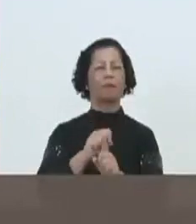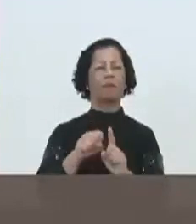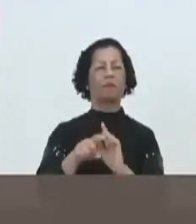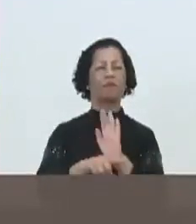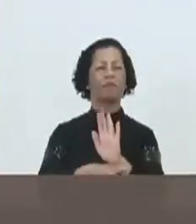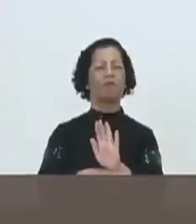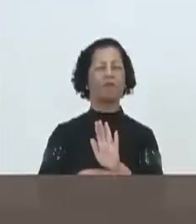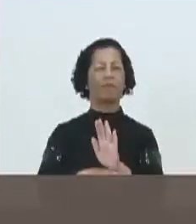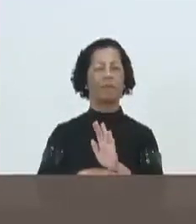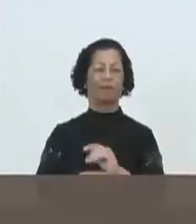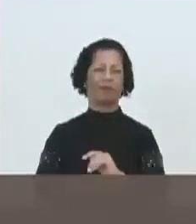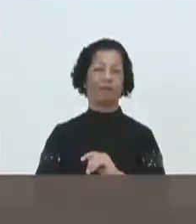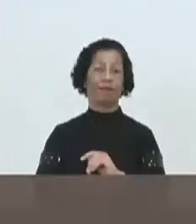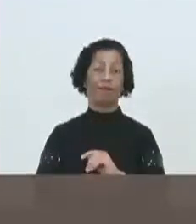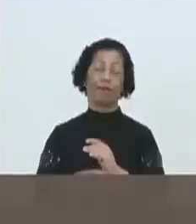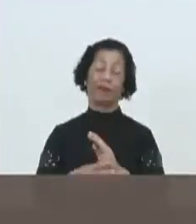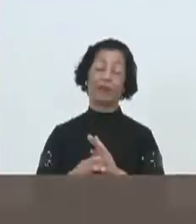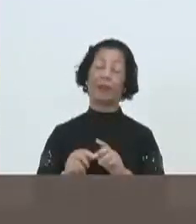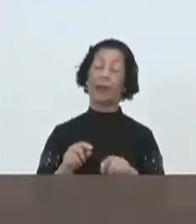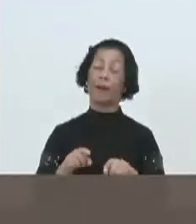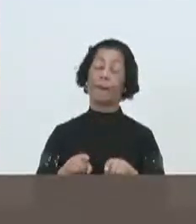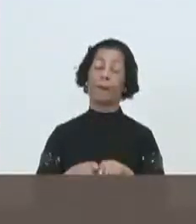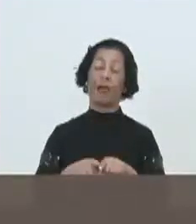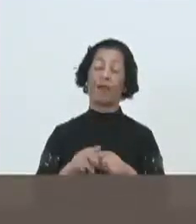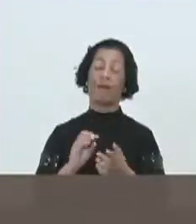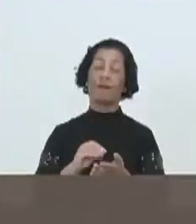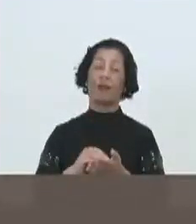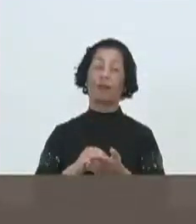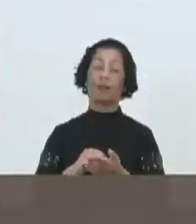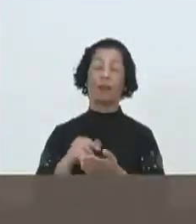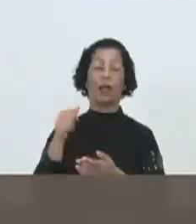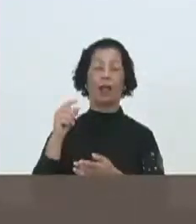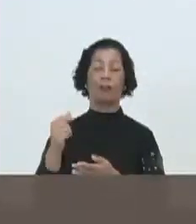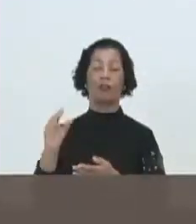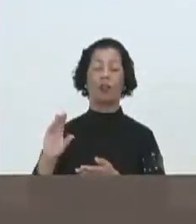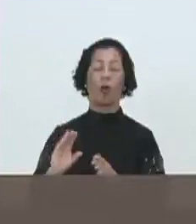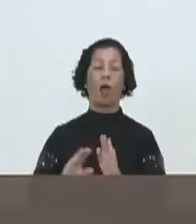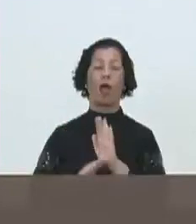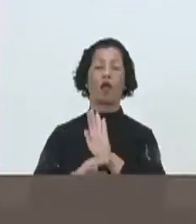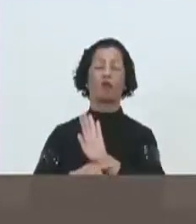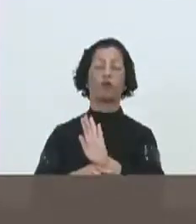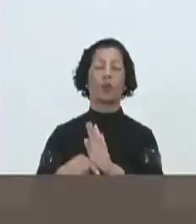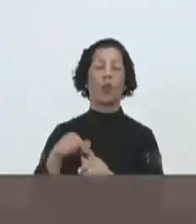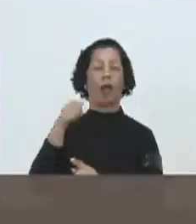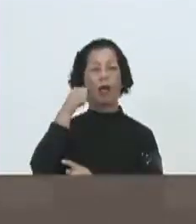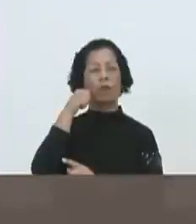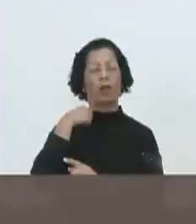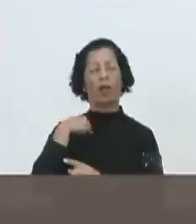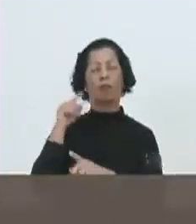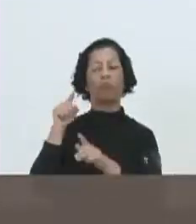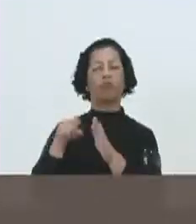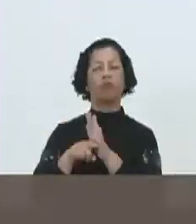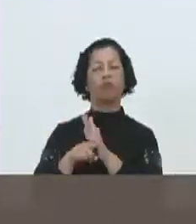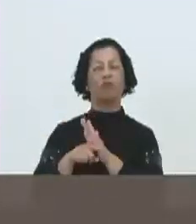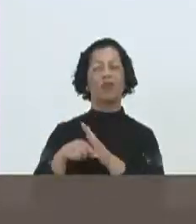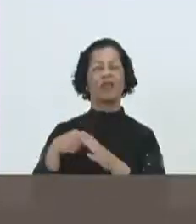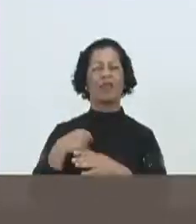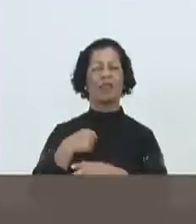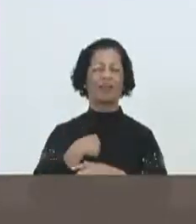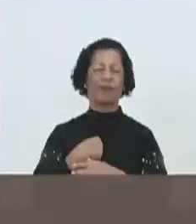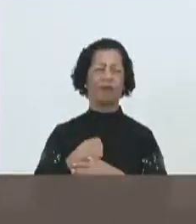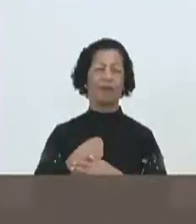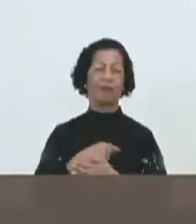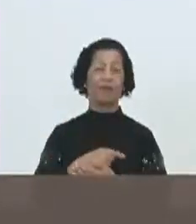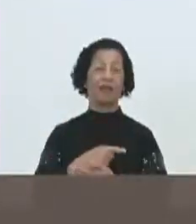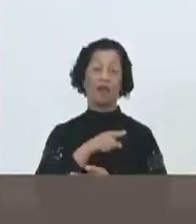né sem falar nas questões das mulheres é isso que eu tinha pergunta e diz dizer que eu saio daqui vocês